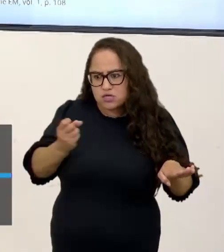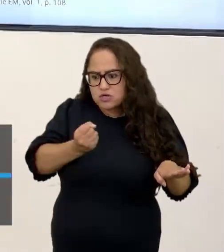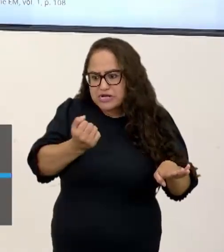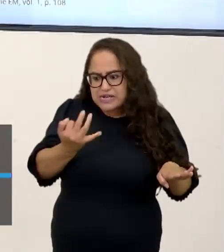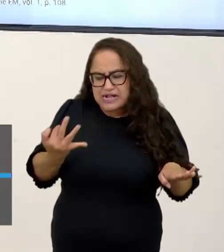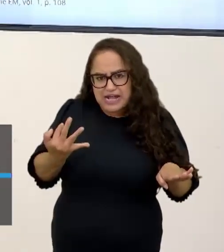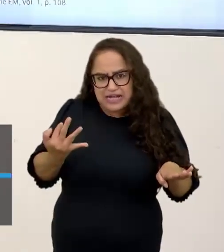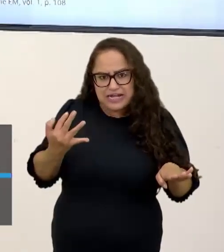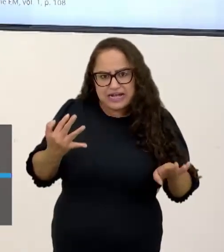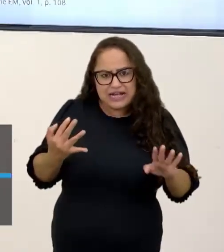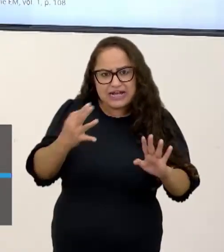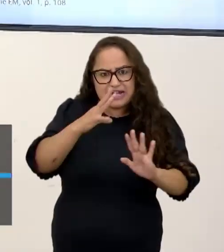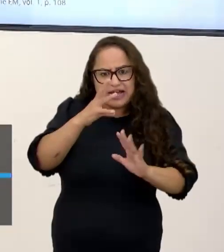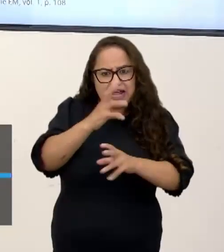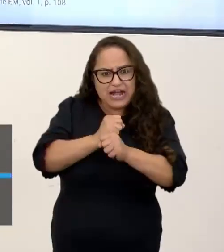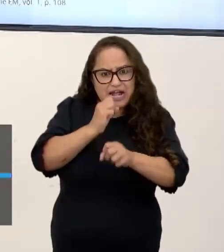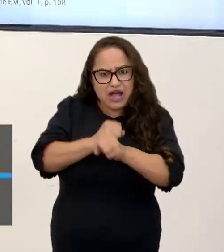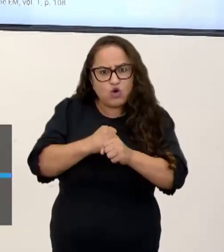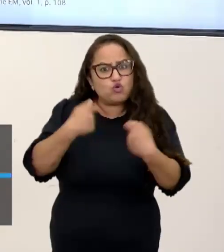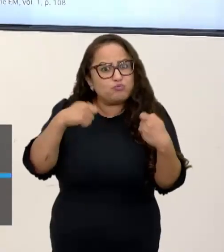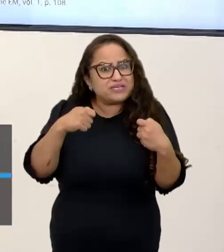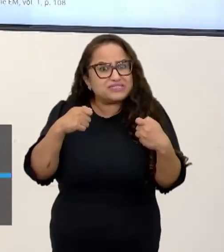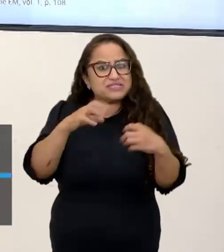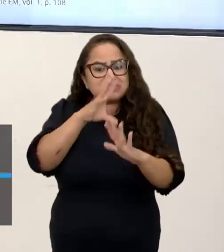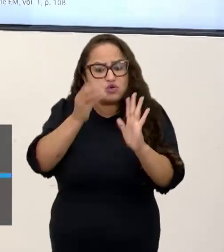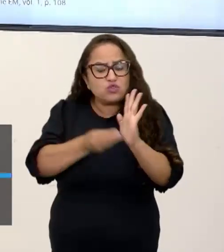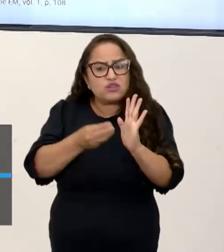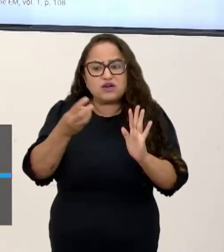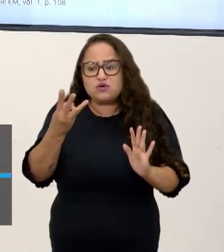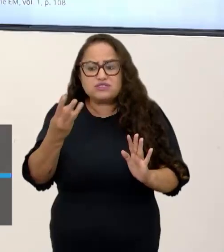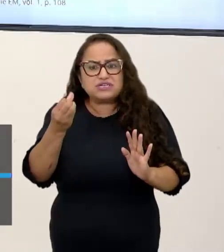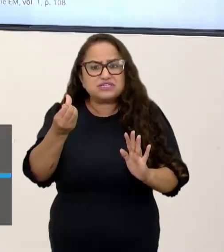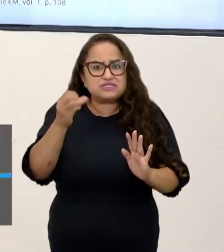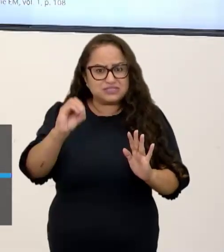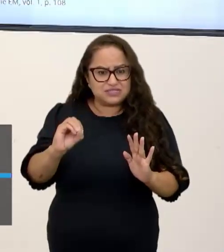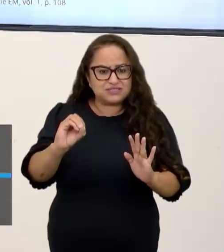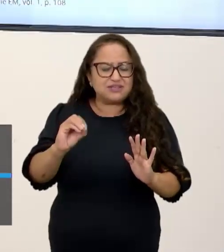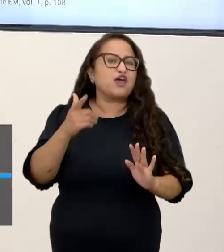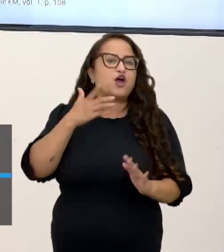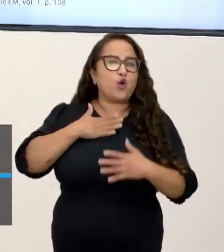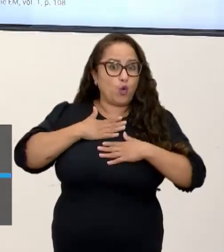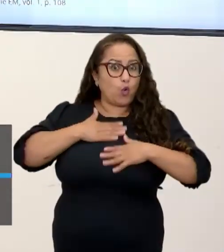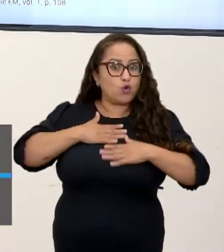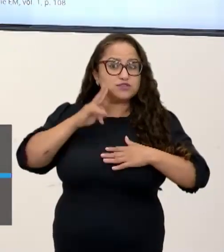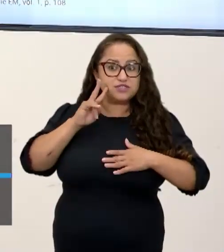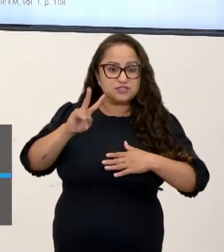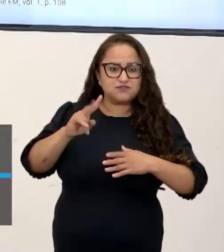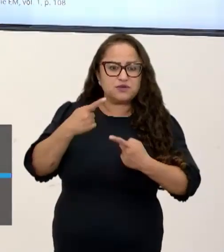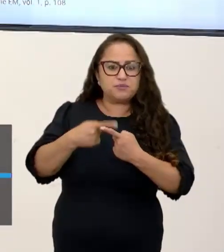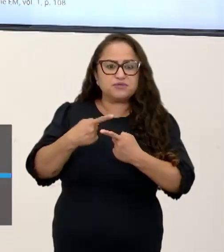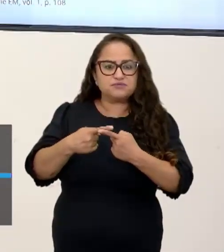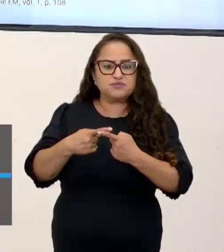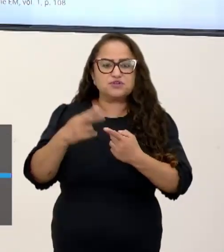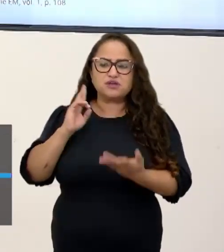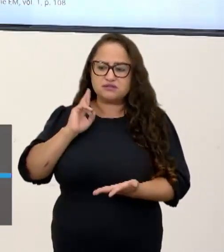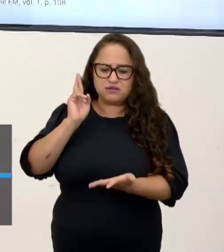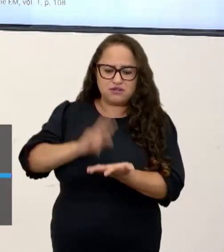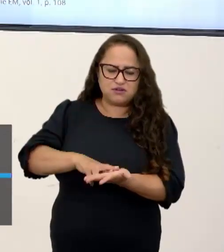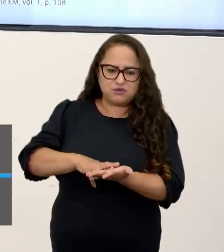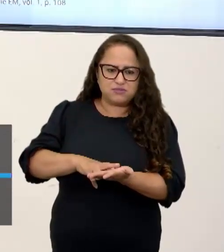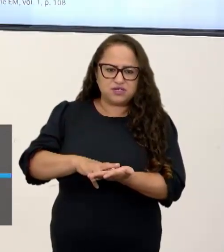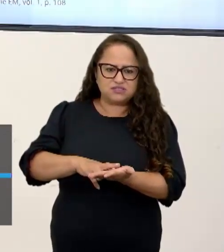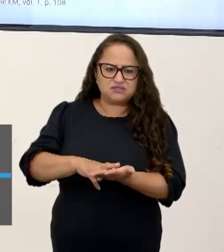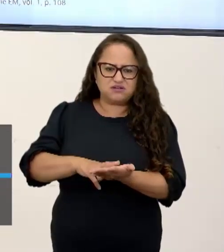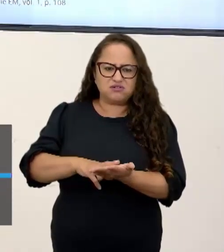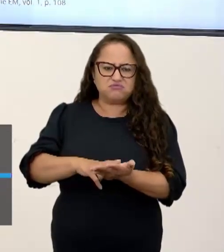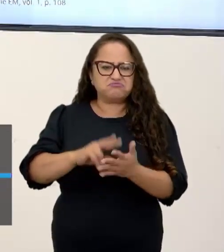ângulozinho daqueles tem que dar no total 360. Tá bom? Ok, gostei de ver. Aí perguntaram por que estamos de recuperação aqui, ó, assistindo